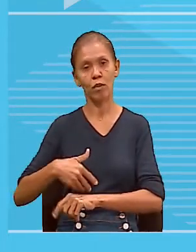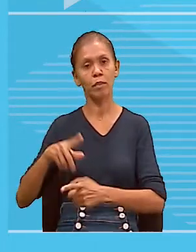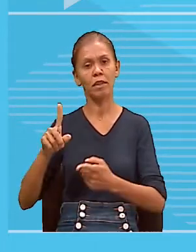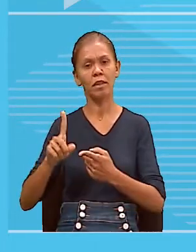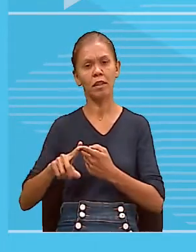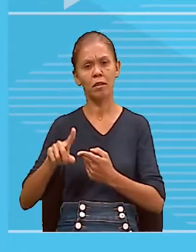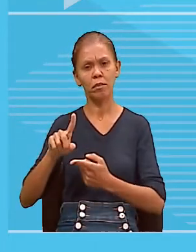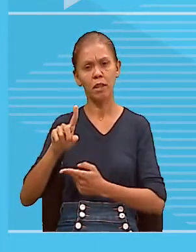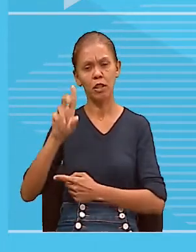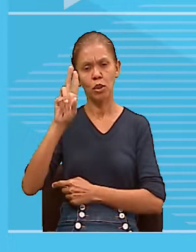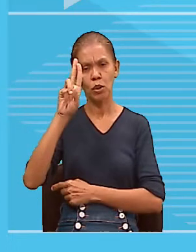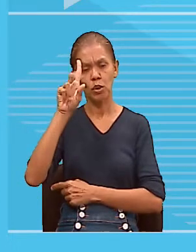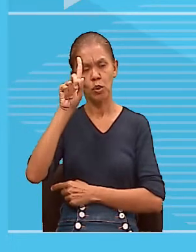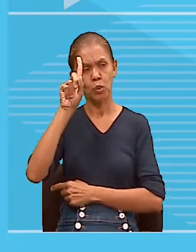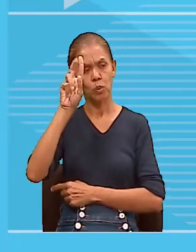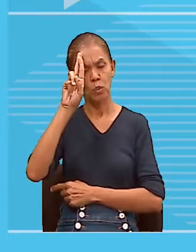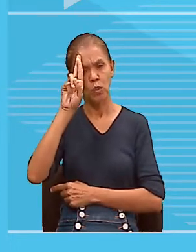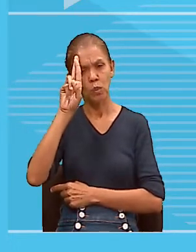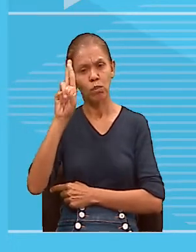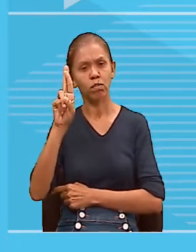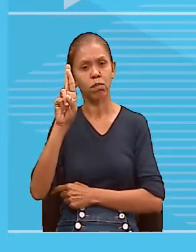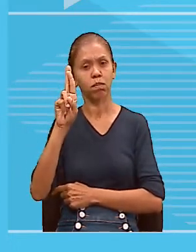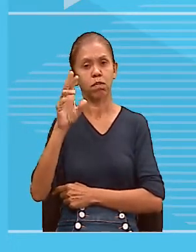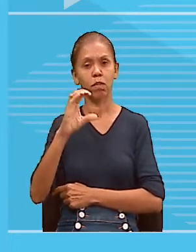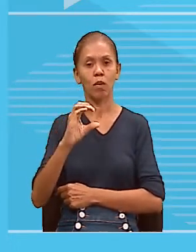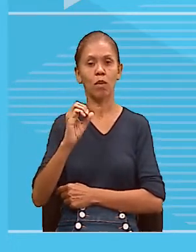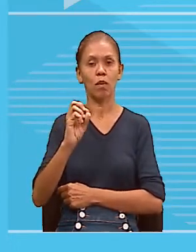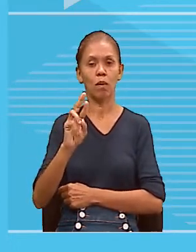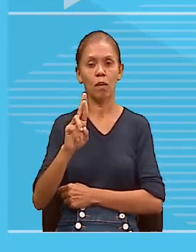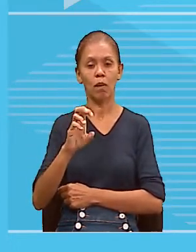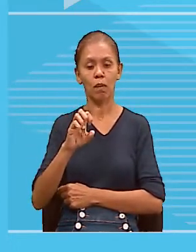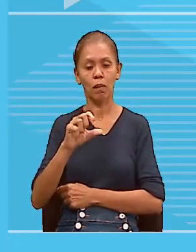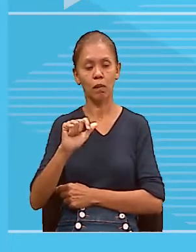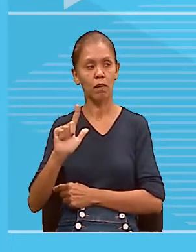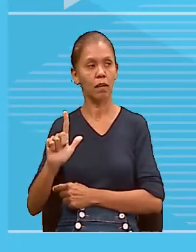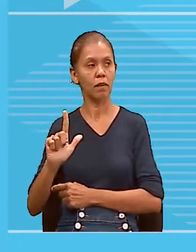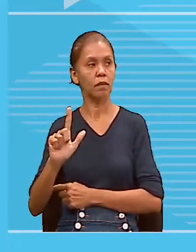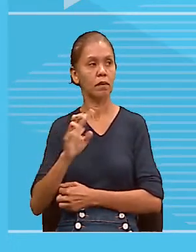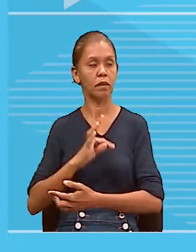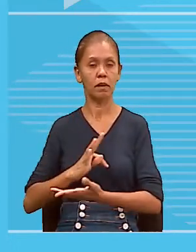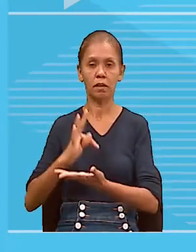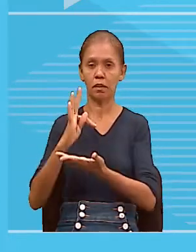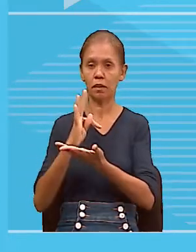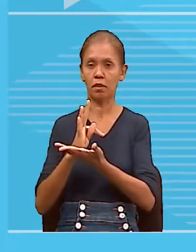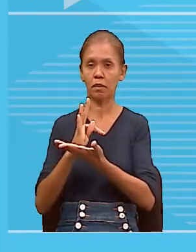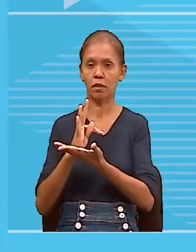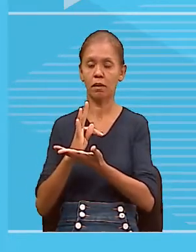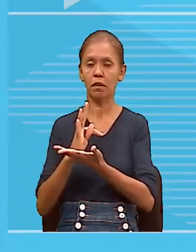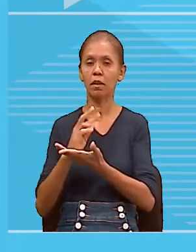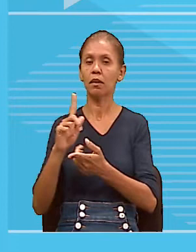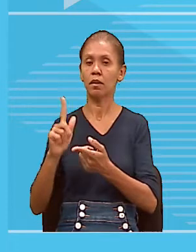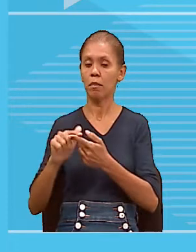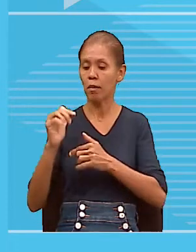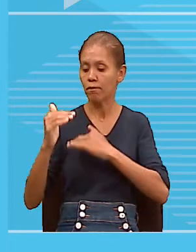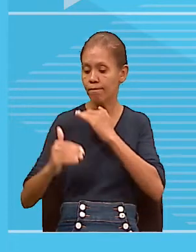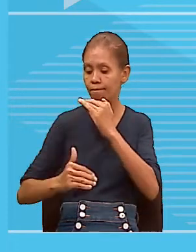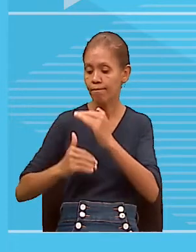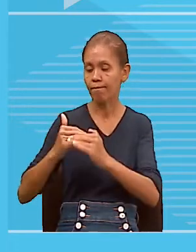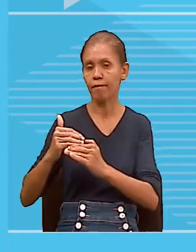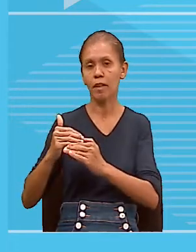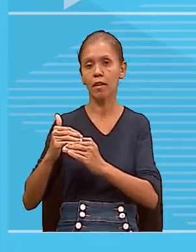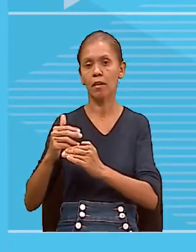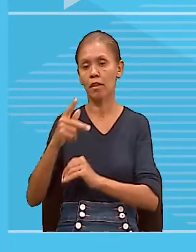indo do campo para as grandes cidades Teresina também começa a crescer nesse cenário aí da década de 50